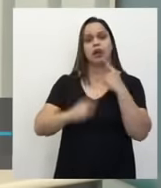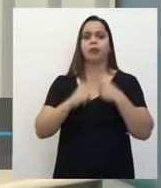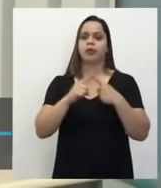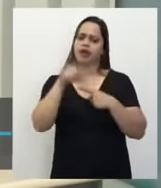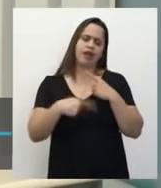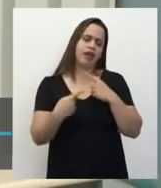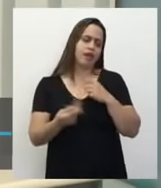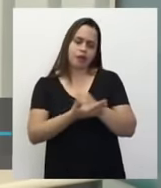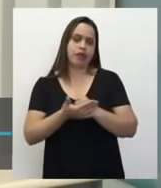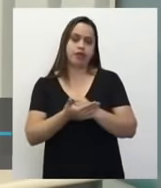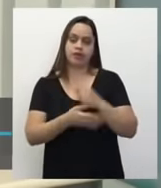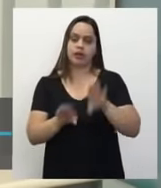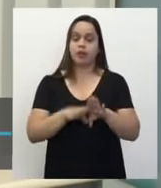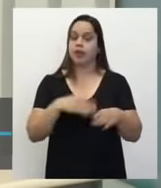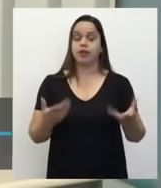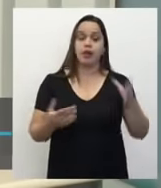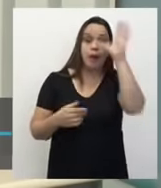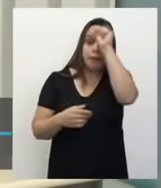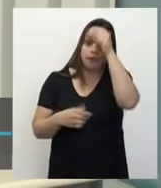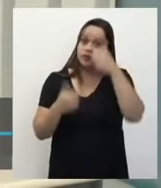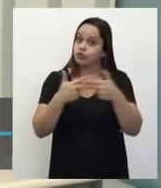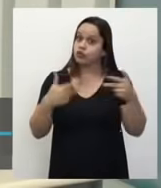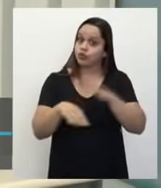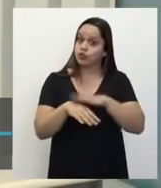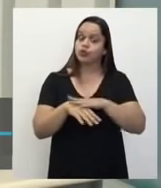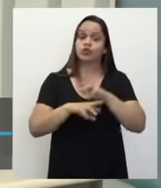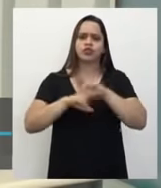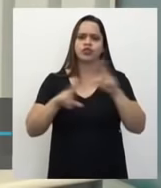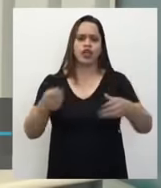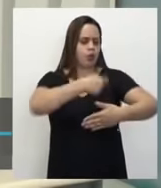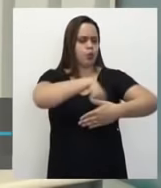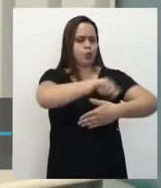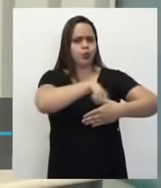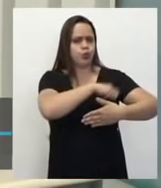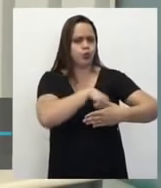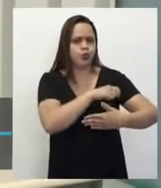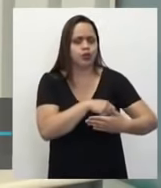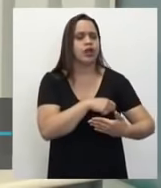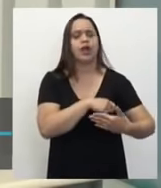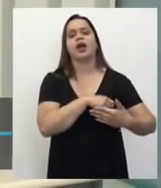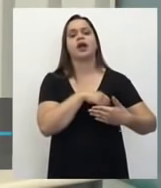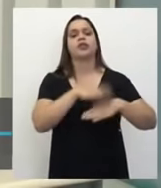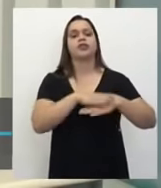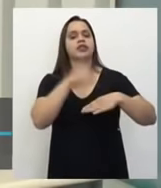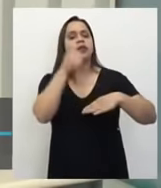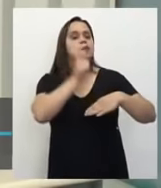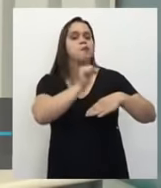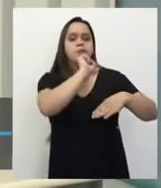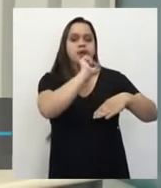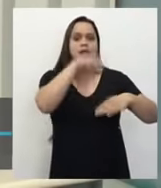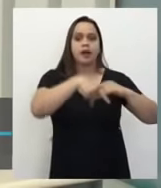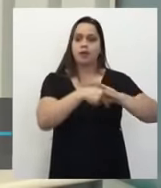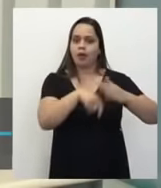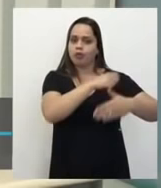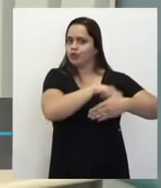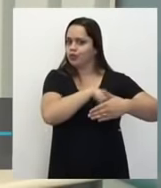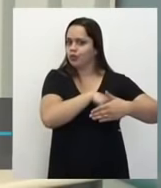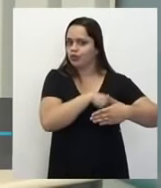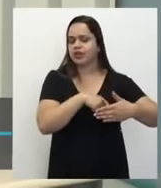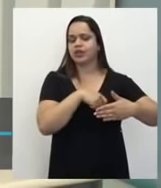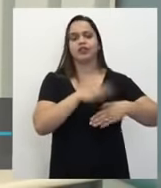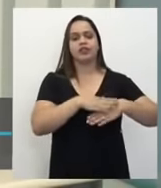com o mas às vezes eles aprendem a fazer coisas muito diferentes, né, a cozinhar, para interpretar aquela mãe que é cozinheira. É muito interessante. O